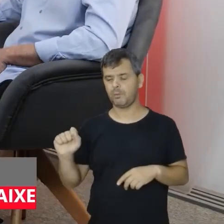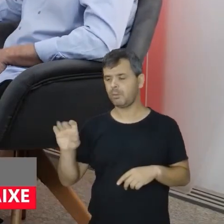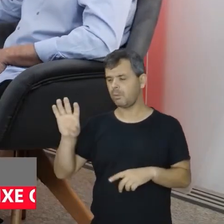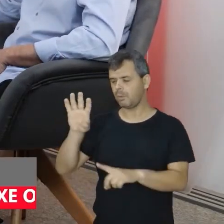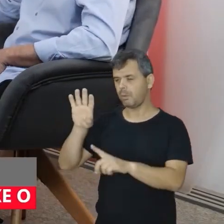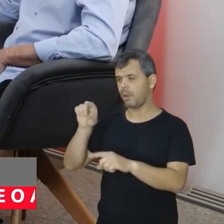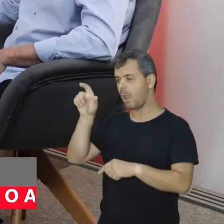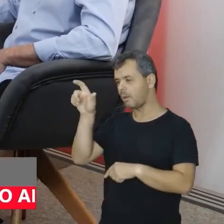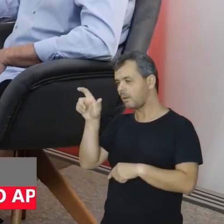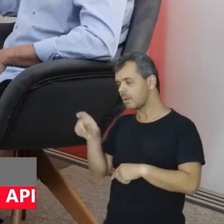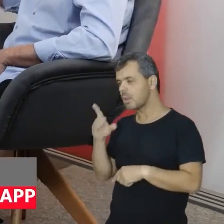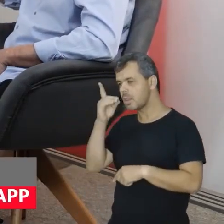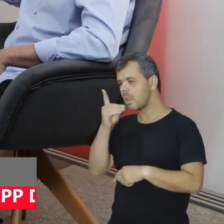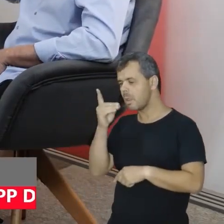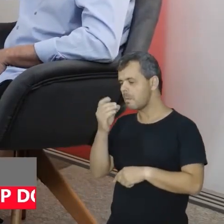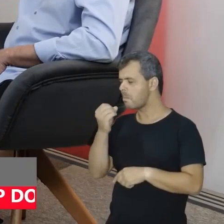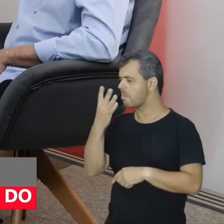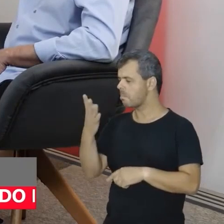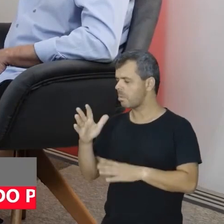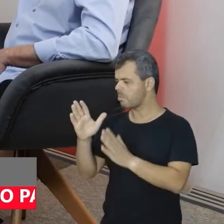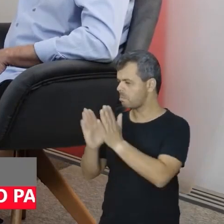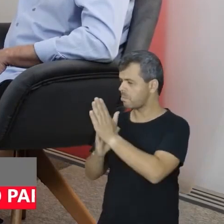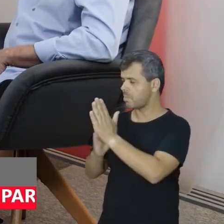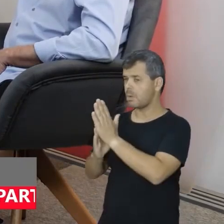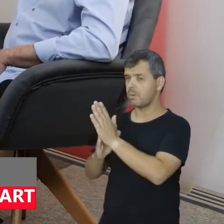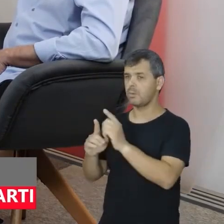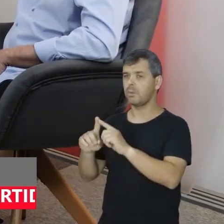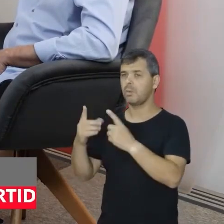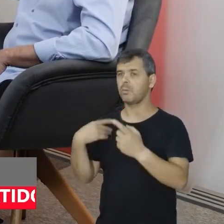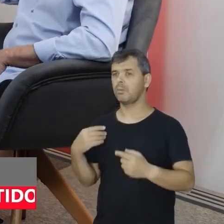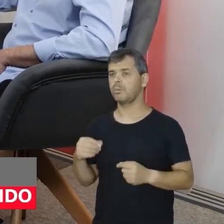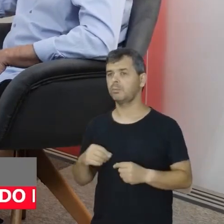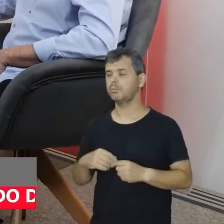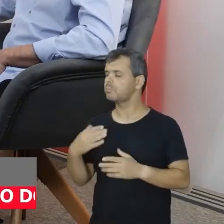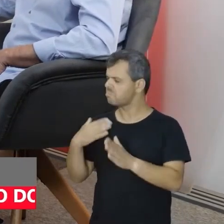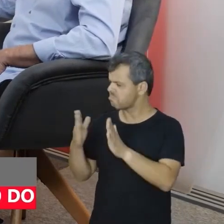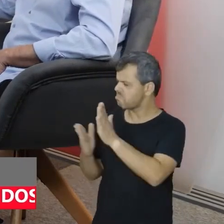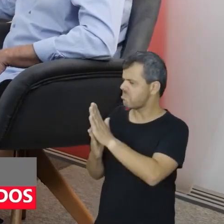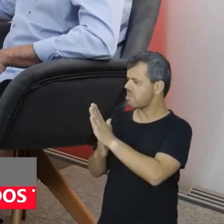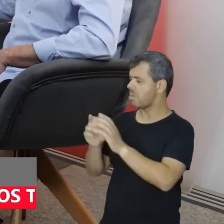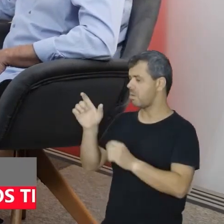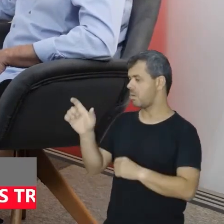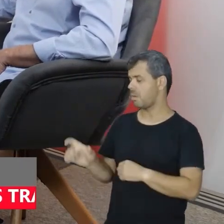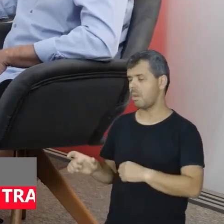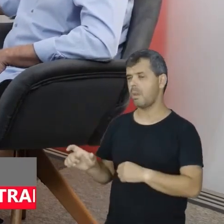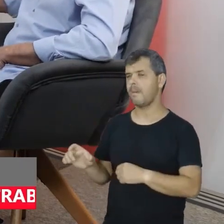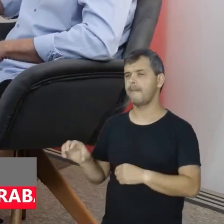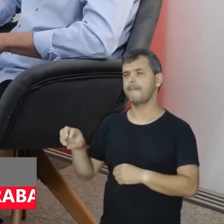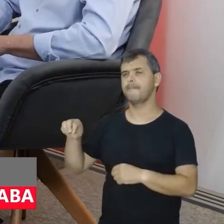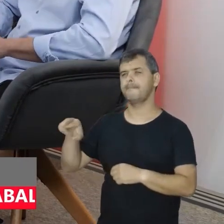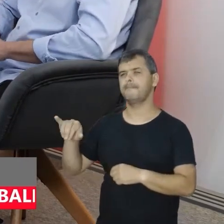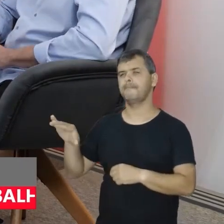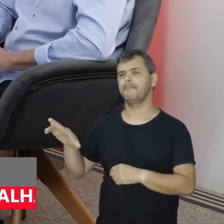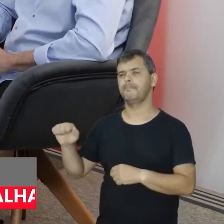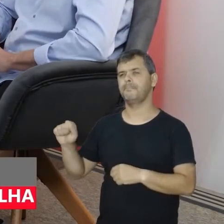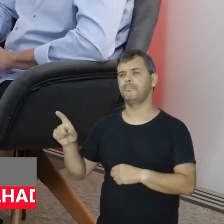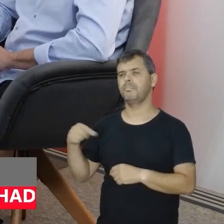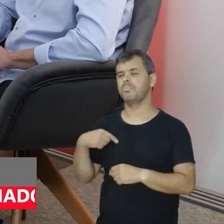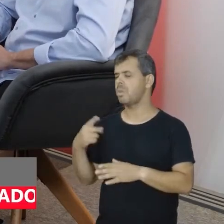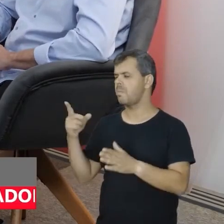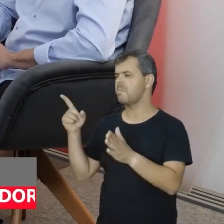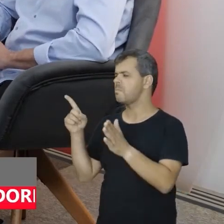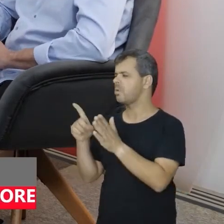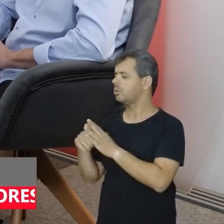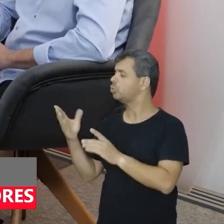fez um excelente trabalho, obrigado, bravo, parabéns. Tem aqui muitas parabenizações aqui, ó, a Maria Célia Bastos falando sem